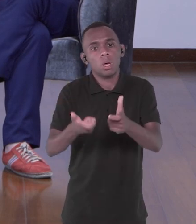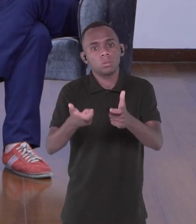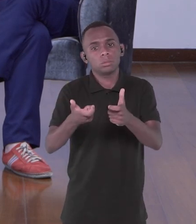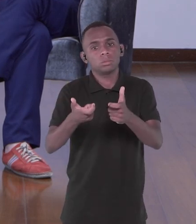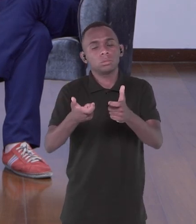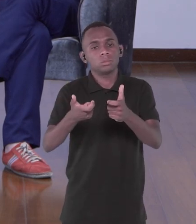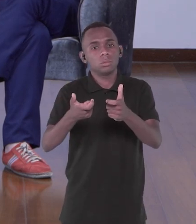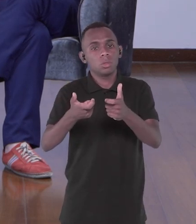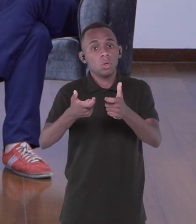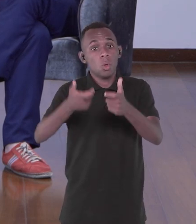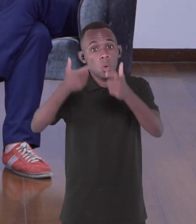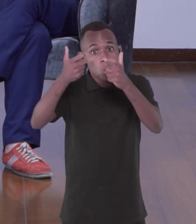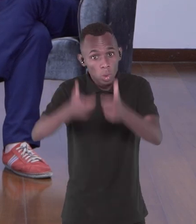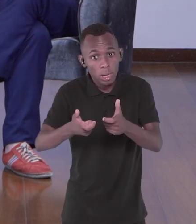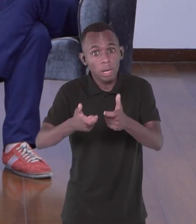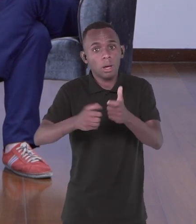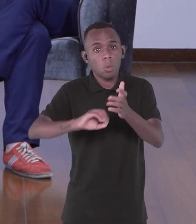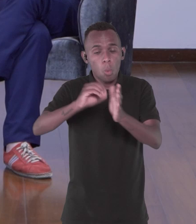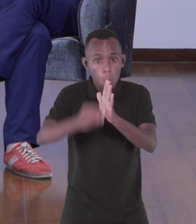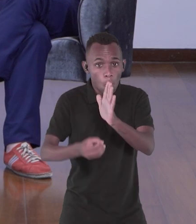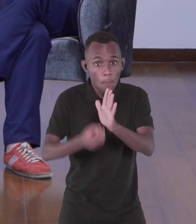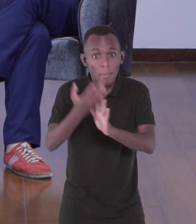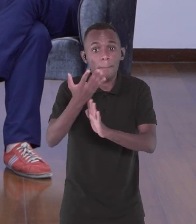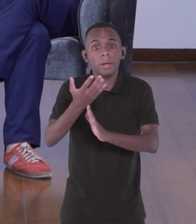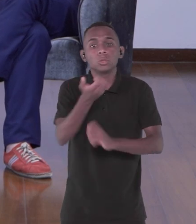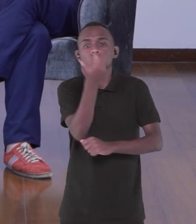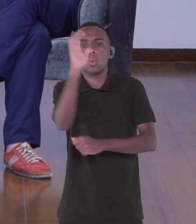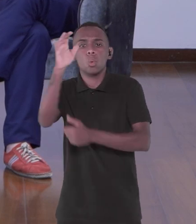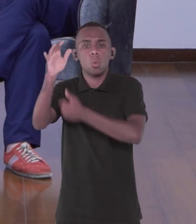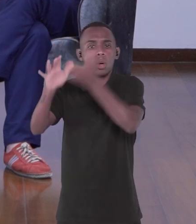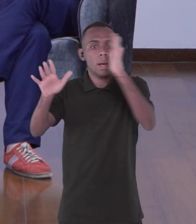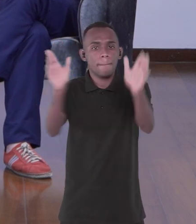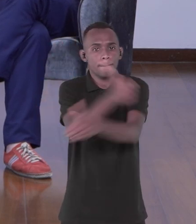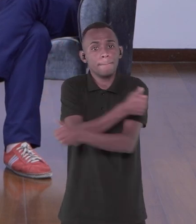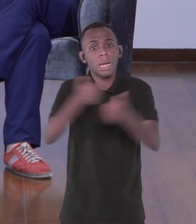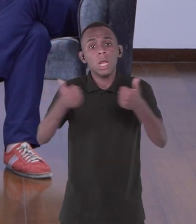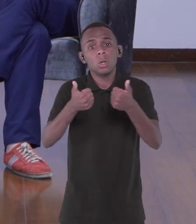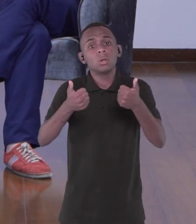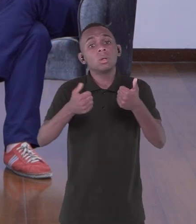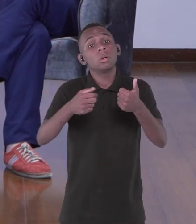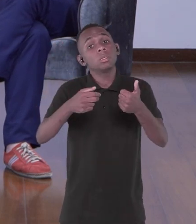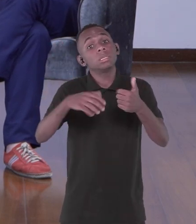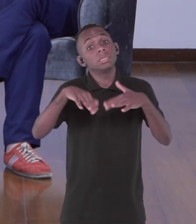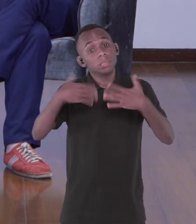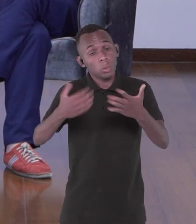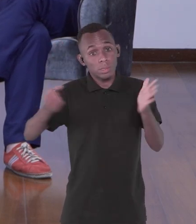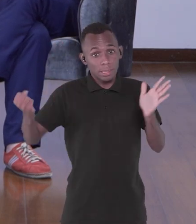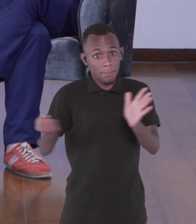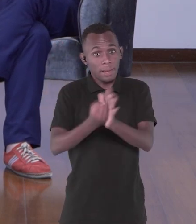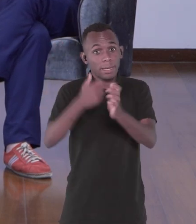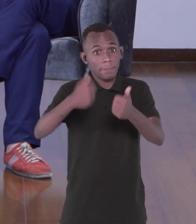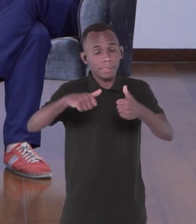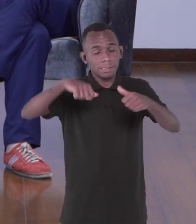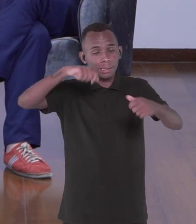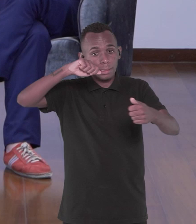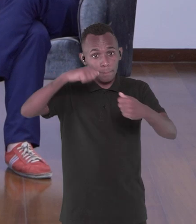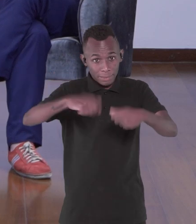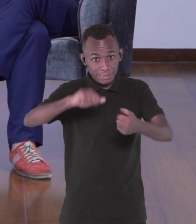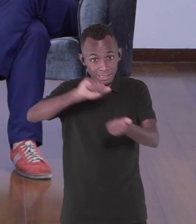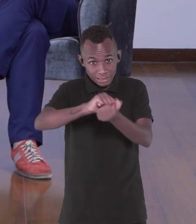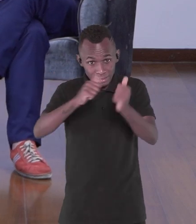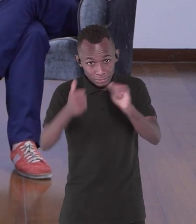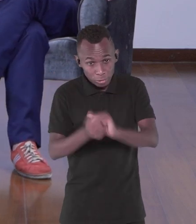E está exigindo o bio, e está exigindo etc, etc, etc. E aí, essa marca tem de ser reinventada. Reinventada